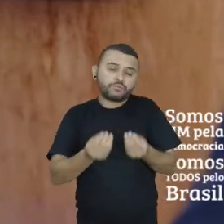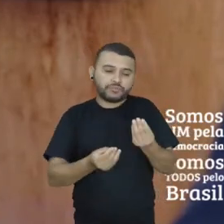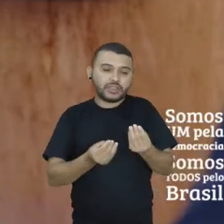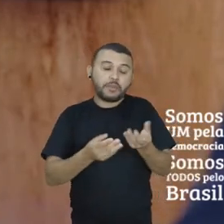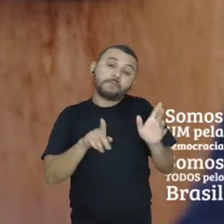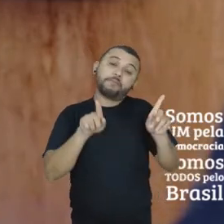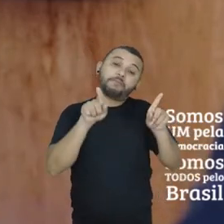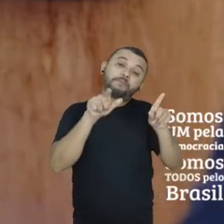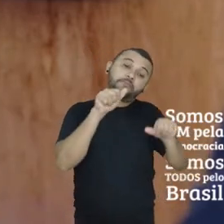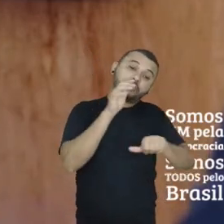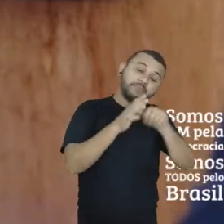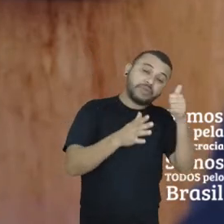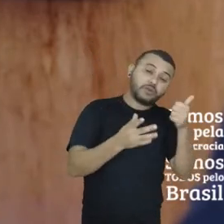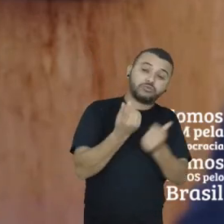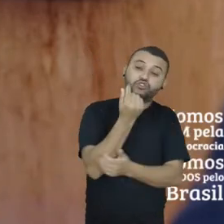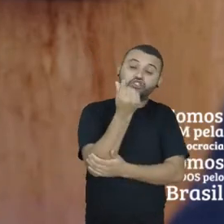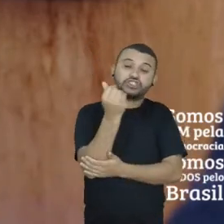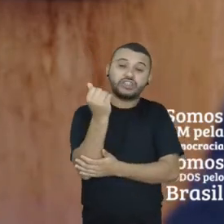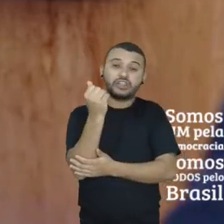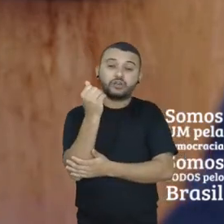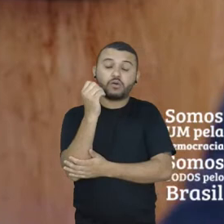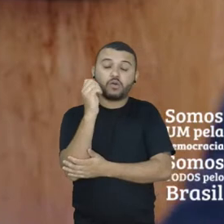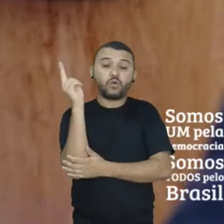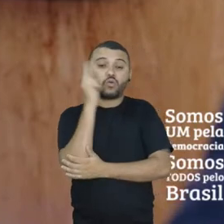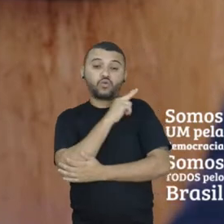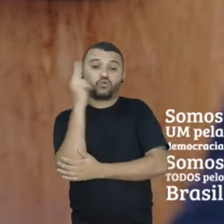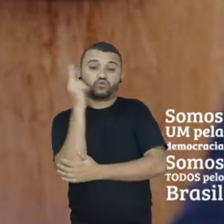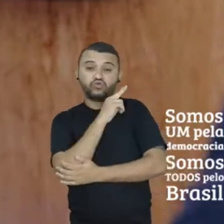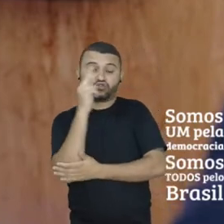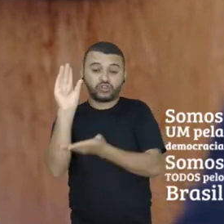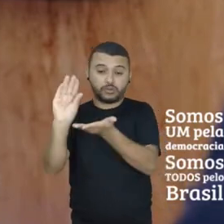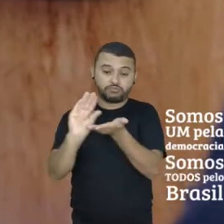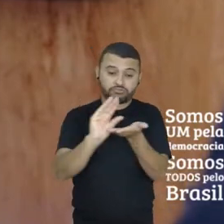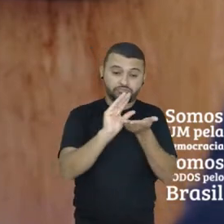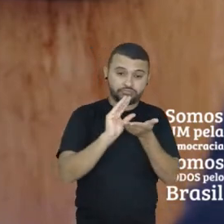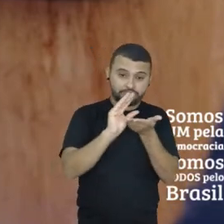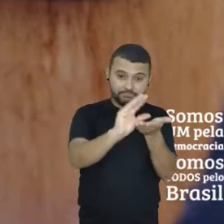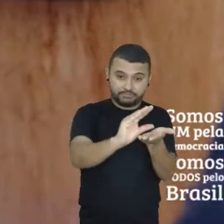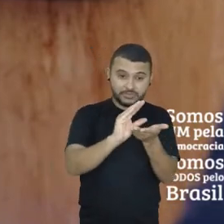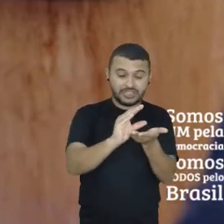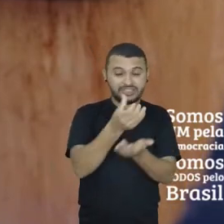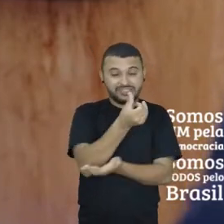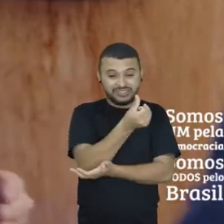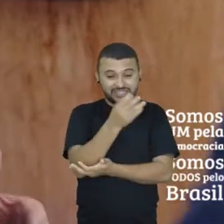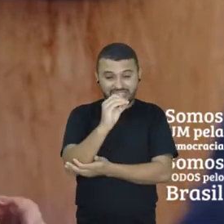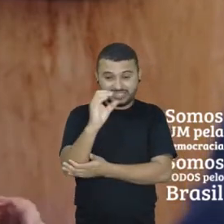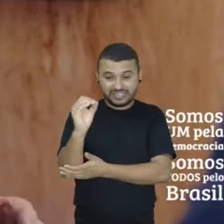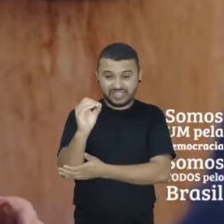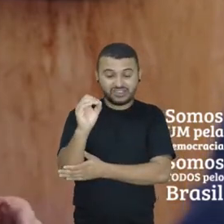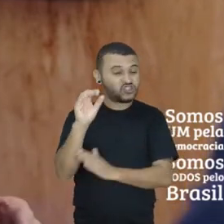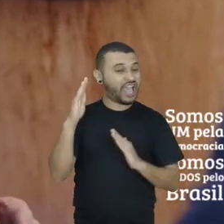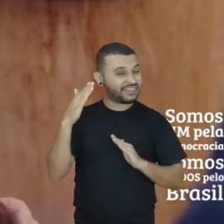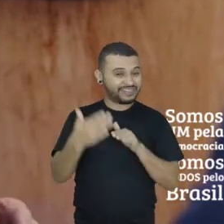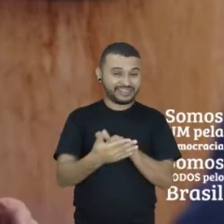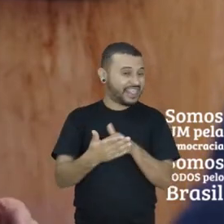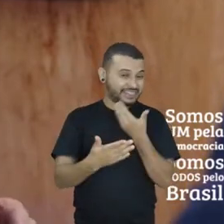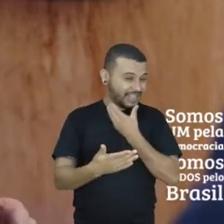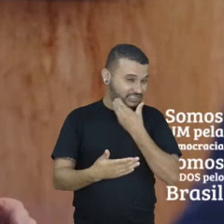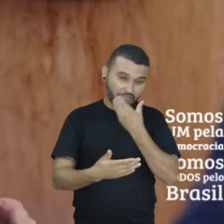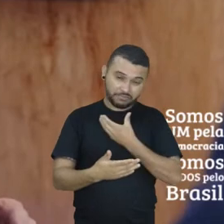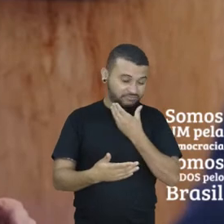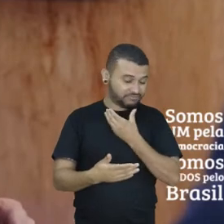auxílio emergencial, porque, na realidade, os R$600 é só até dezembro.